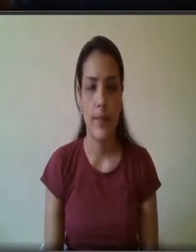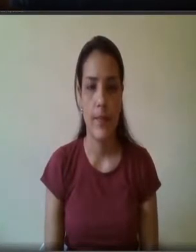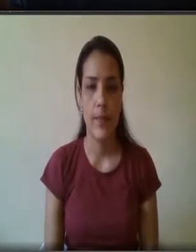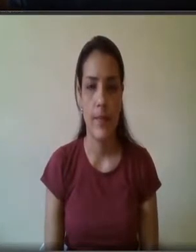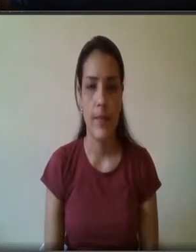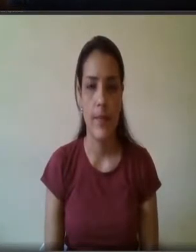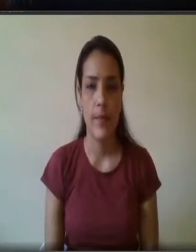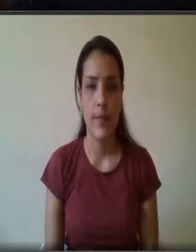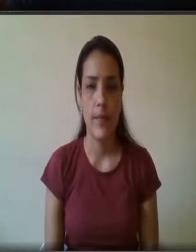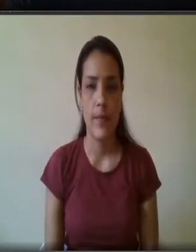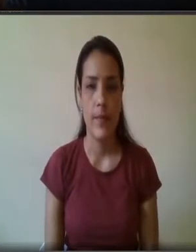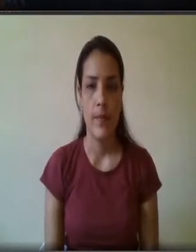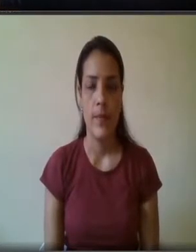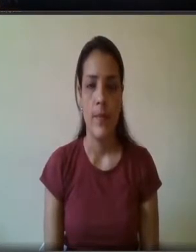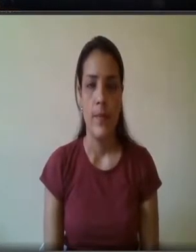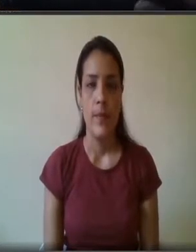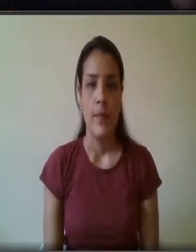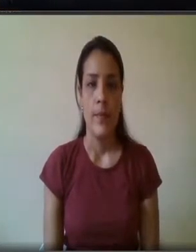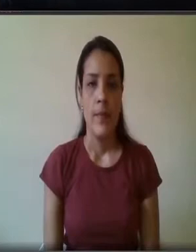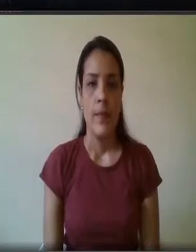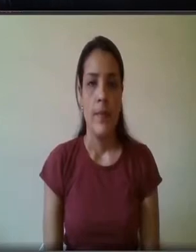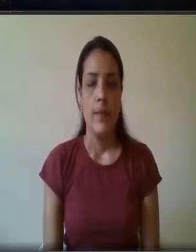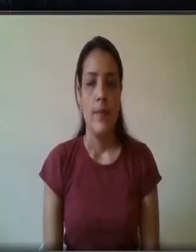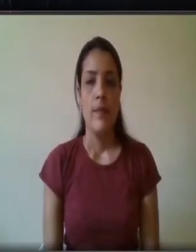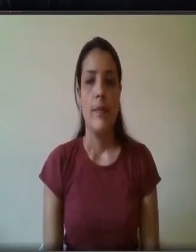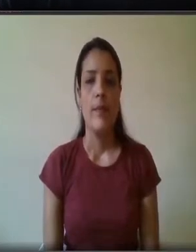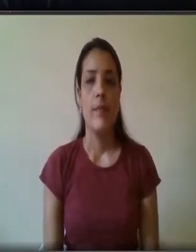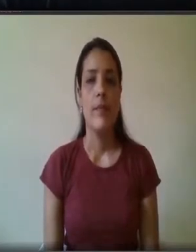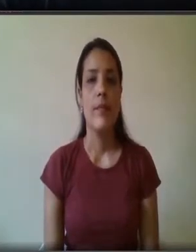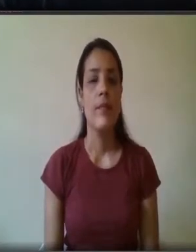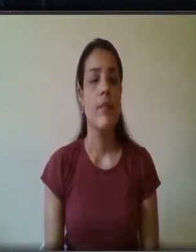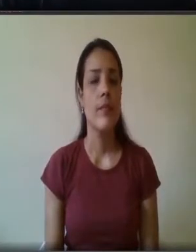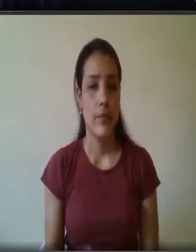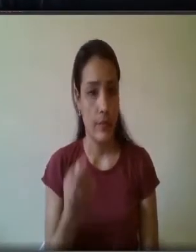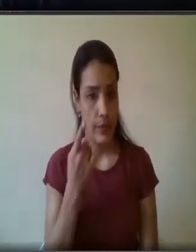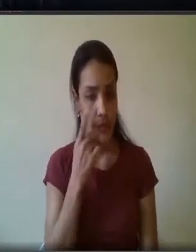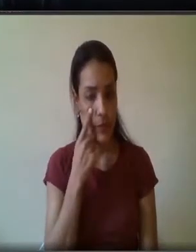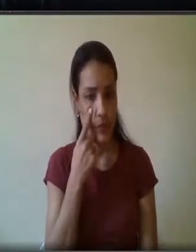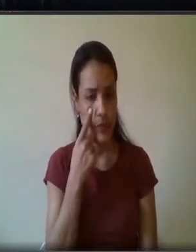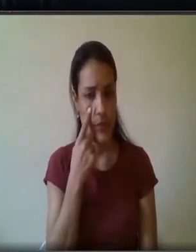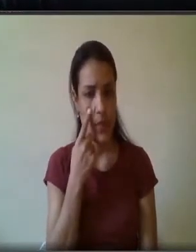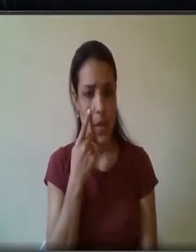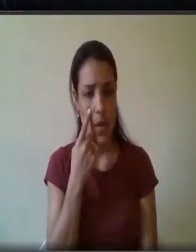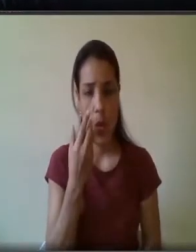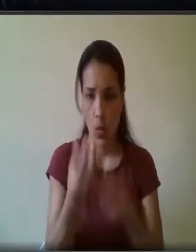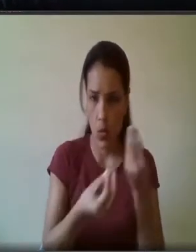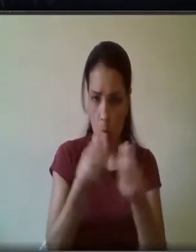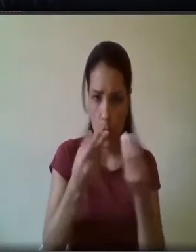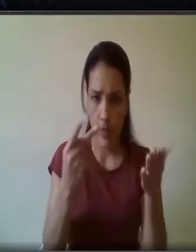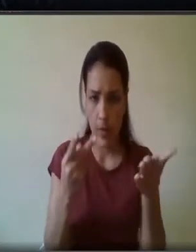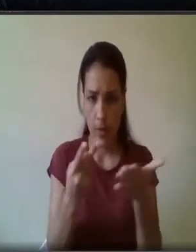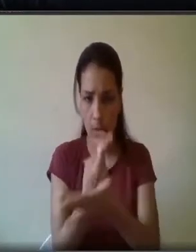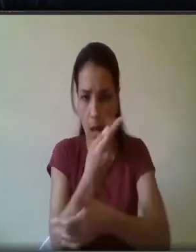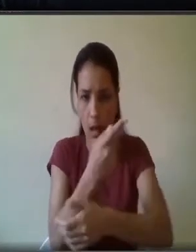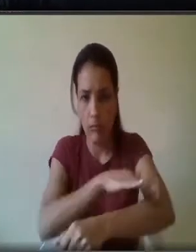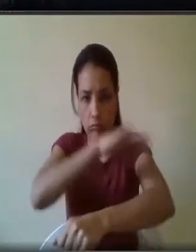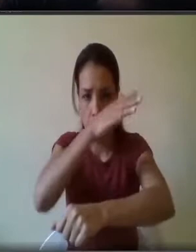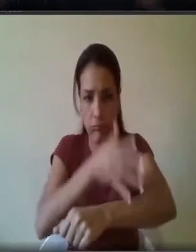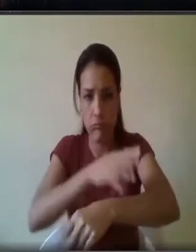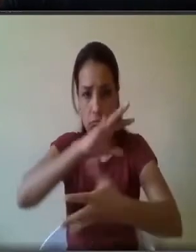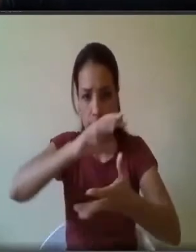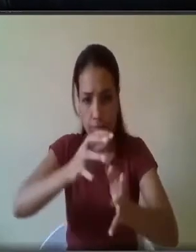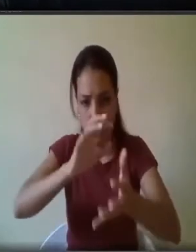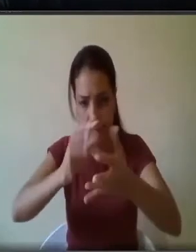aquela ali. Tá? Bom, nós vimos um pouquinho do que forma o relevo e do que modifica. O que modifica são